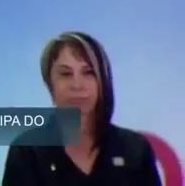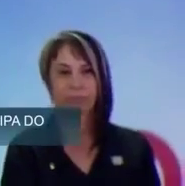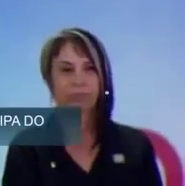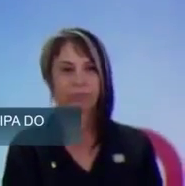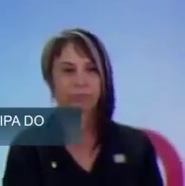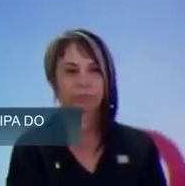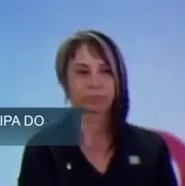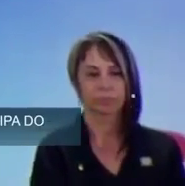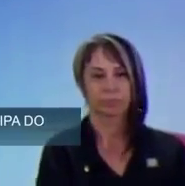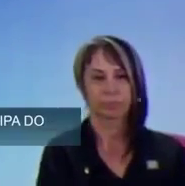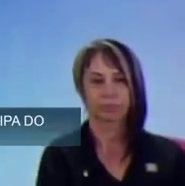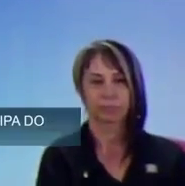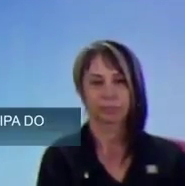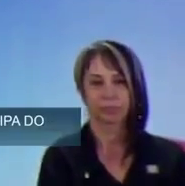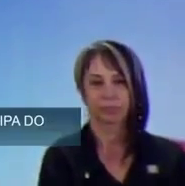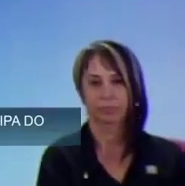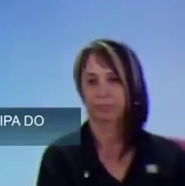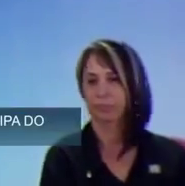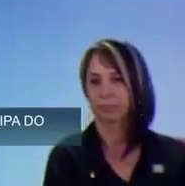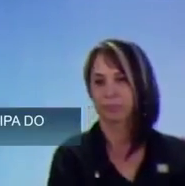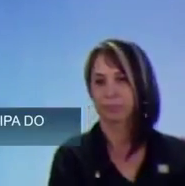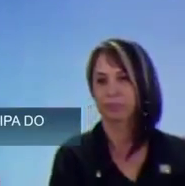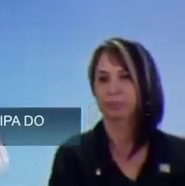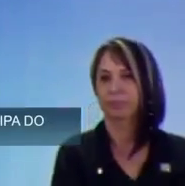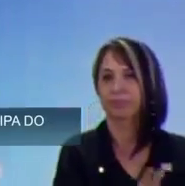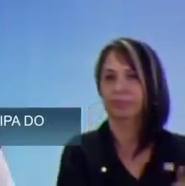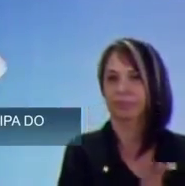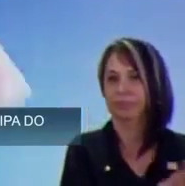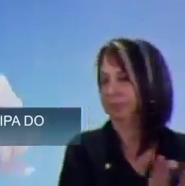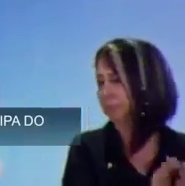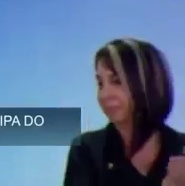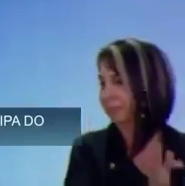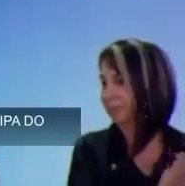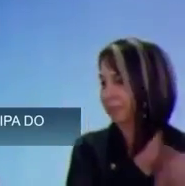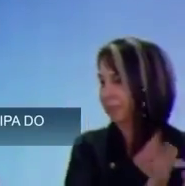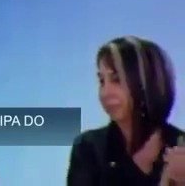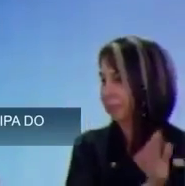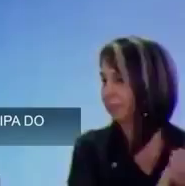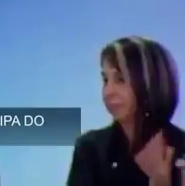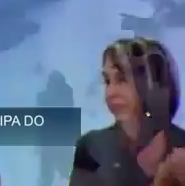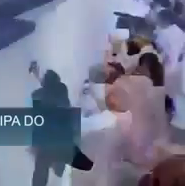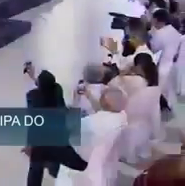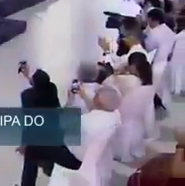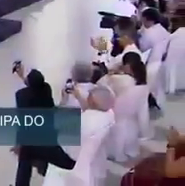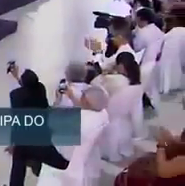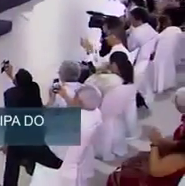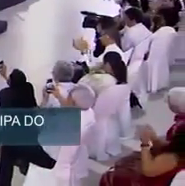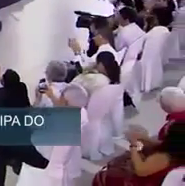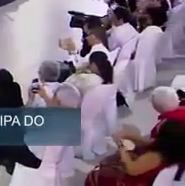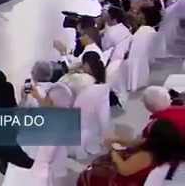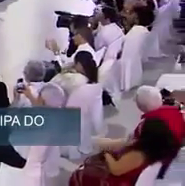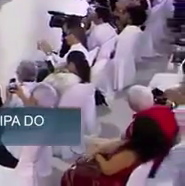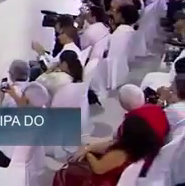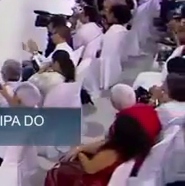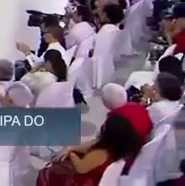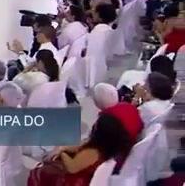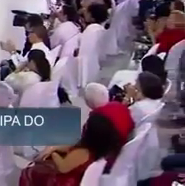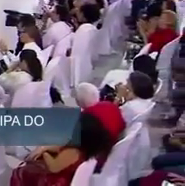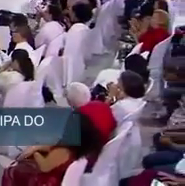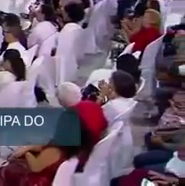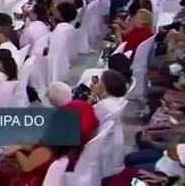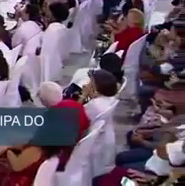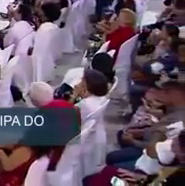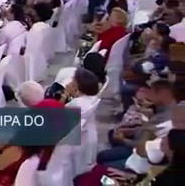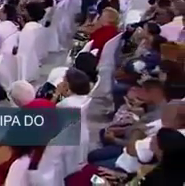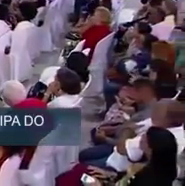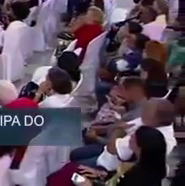grande futuro pela frente, é o Piauí. E os passos que o Piauí deu são todos nessa